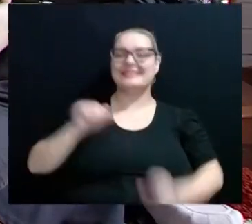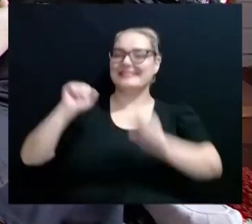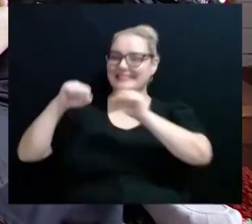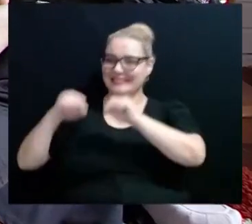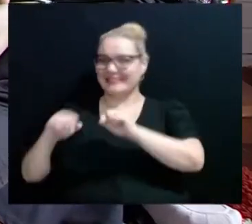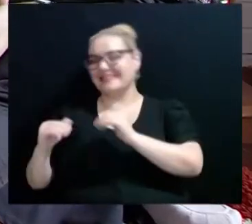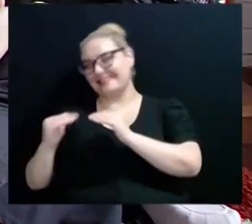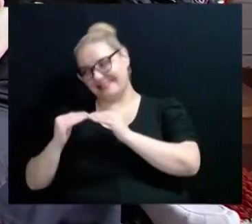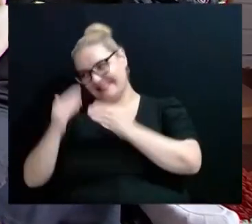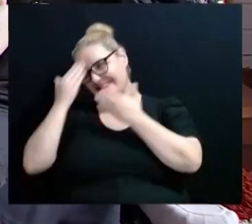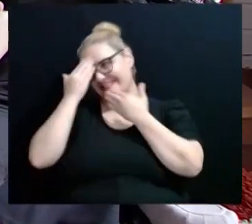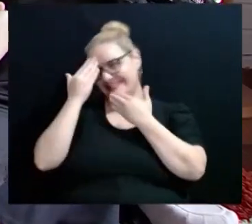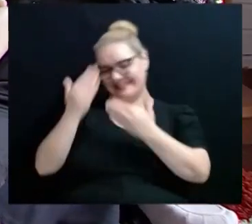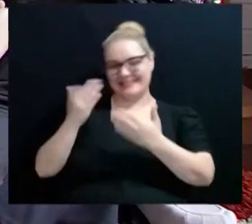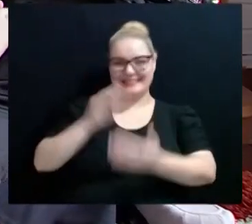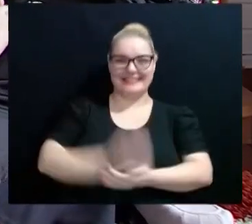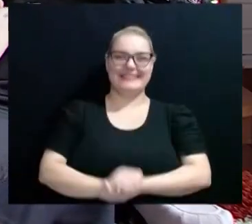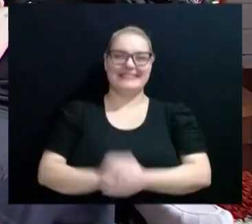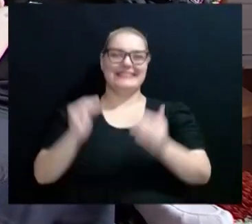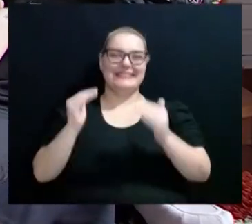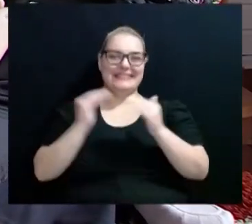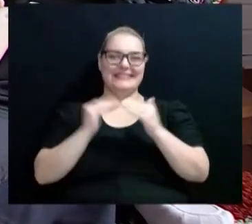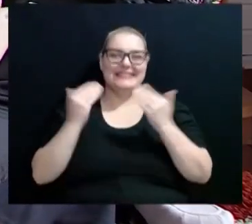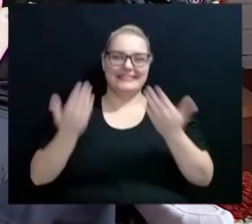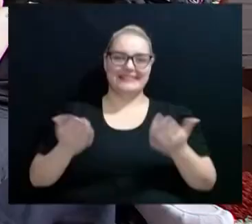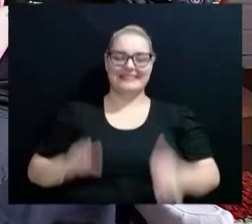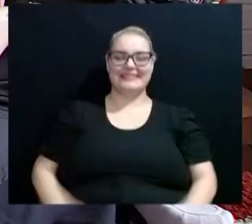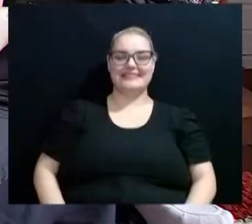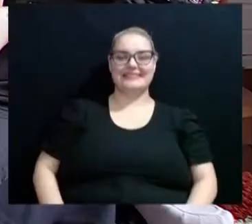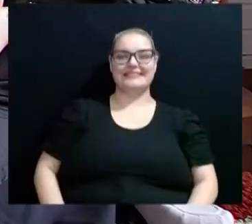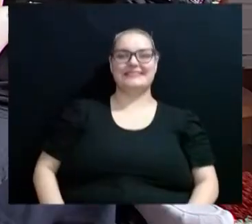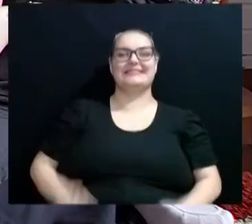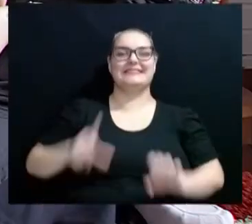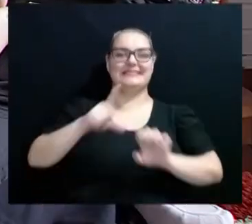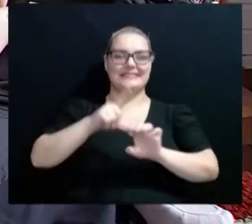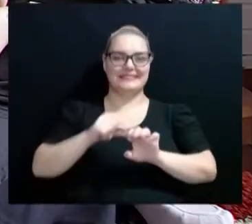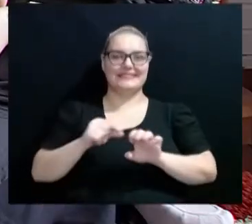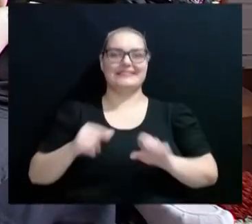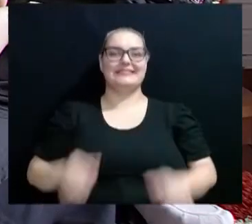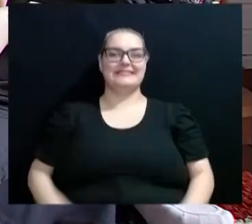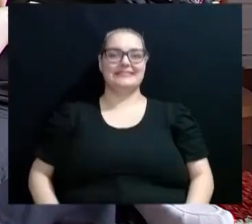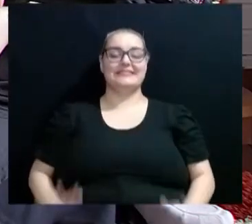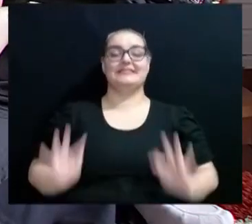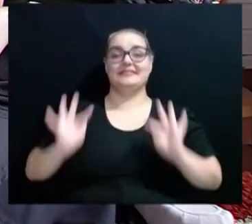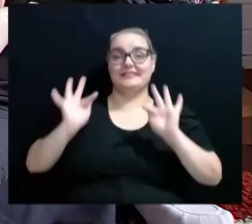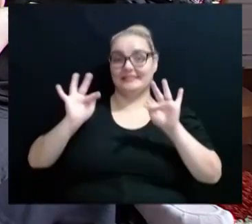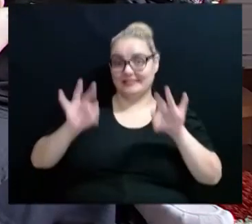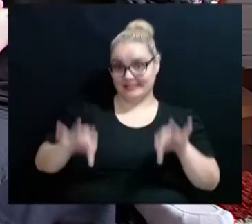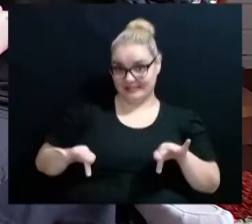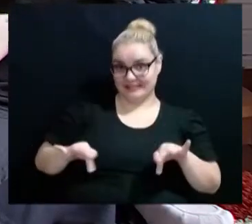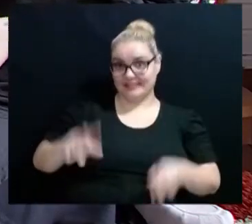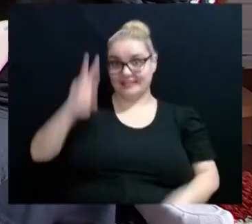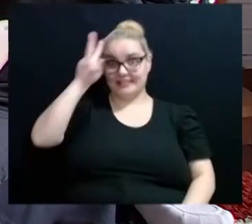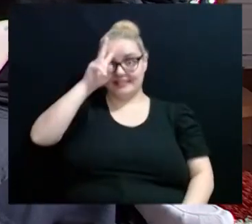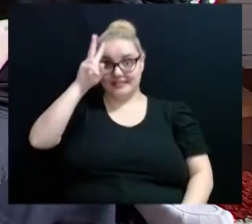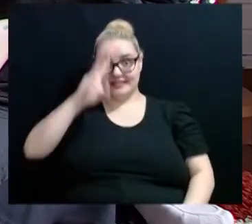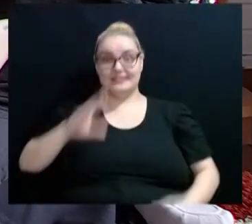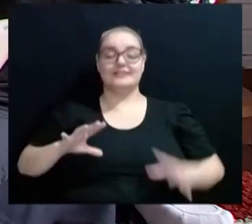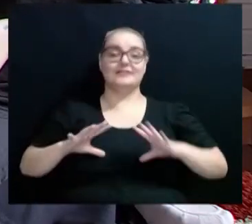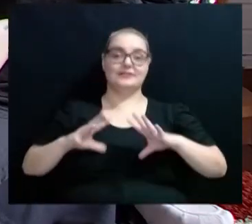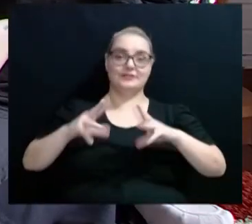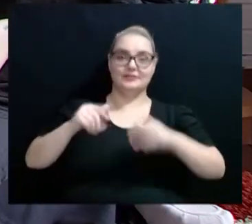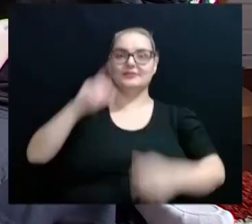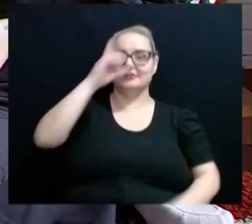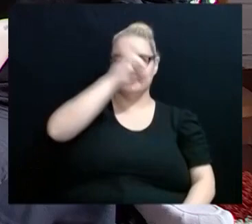gente? Sim, muito obrigada. Combinado, então. E olha só, o Ser Empreendedor fica por aqui. Lembrando